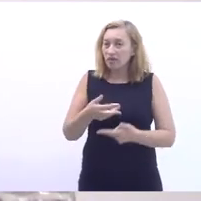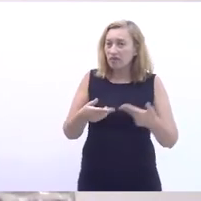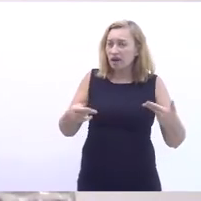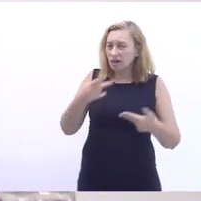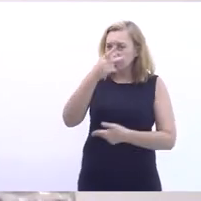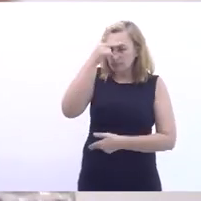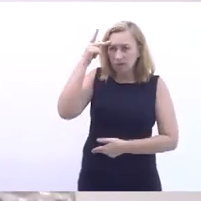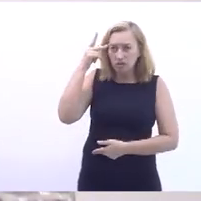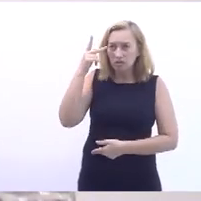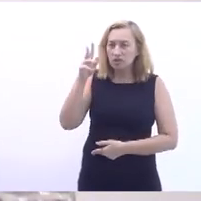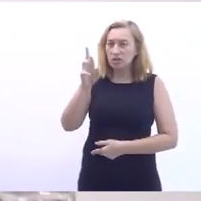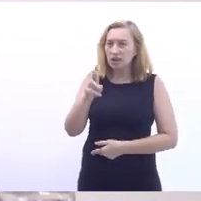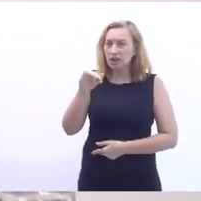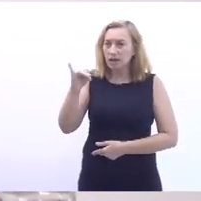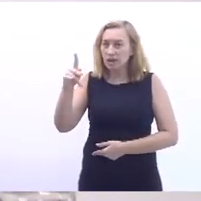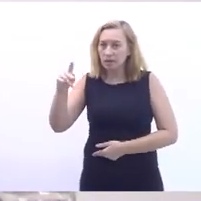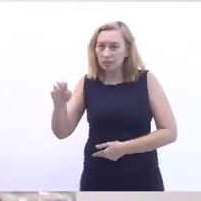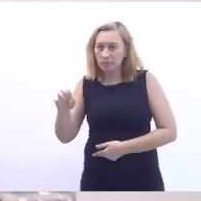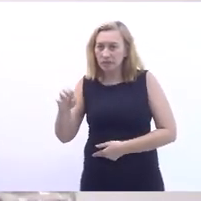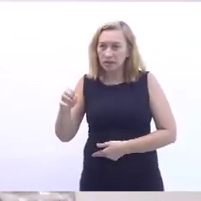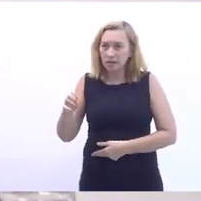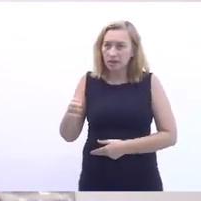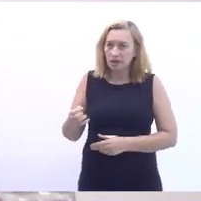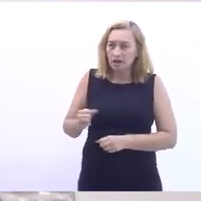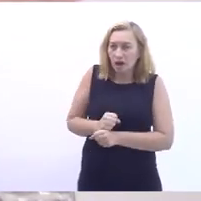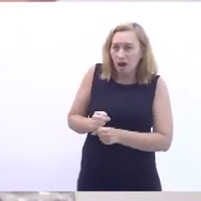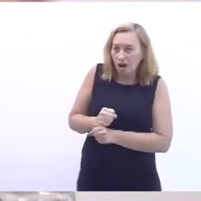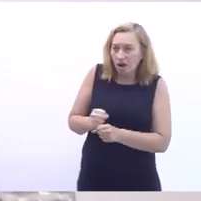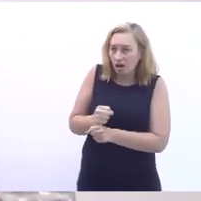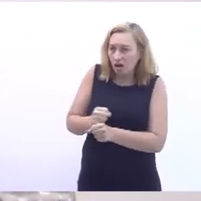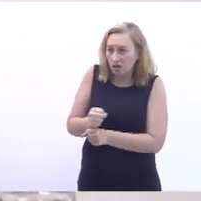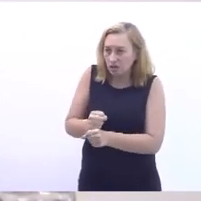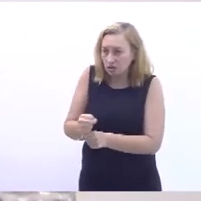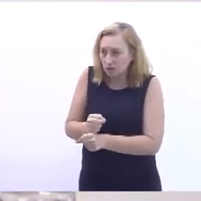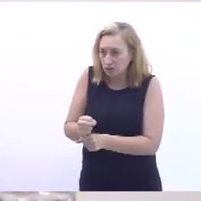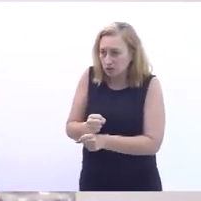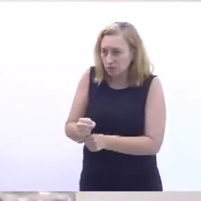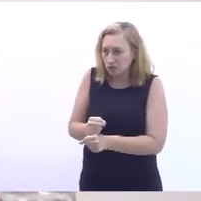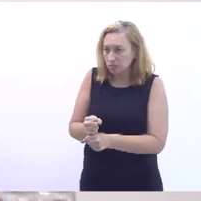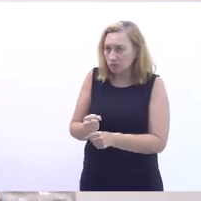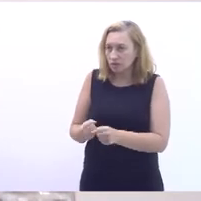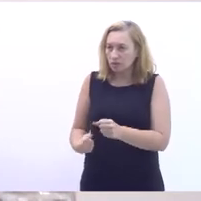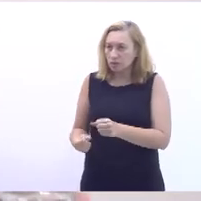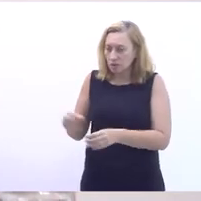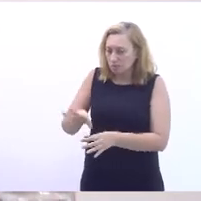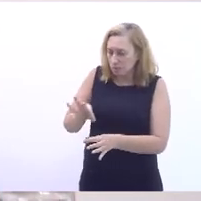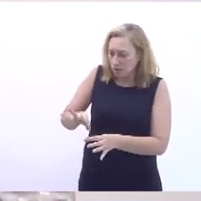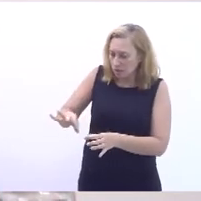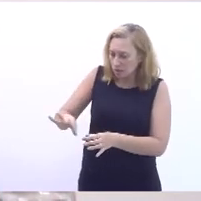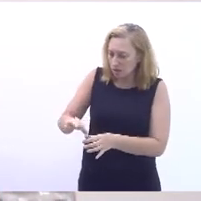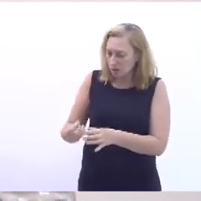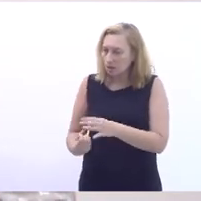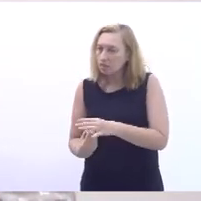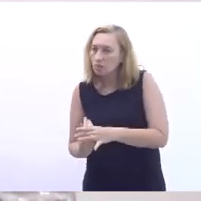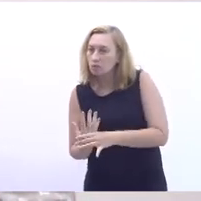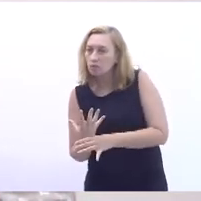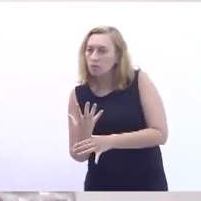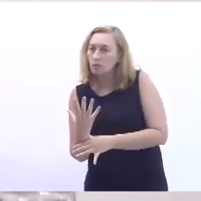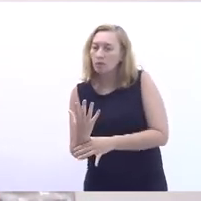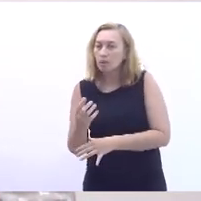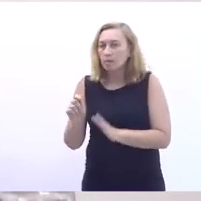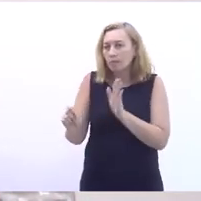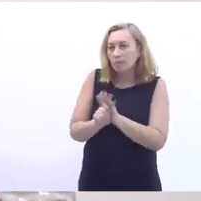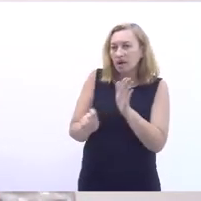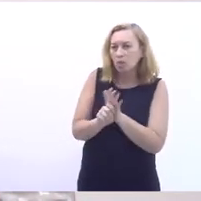ribes que plantaram maconha durante décadas ali no Rambaldi na região de Hubble ti e que não conseguiam